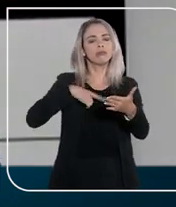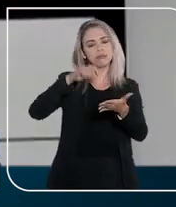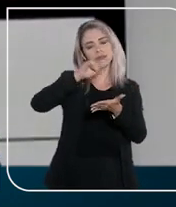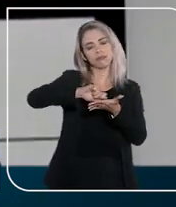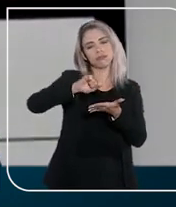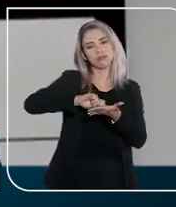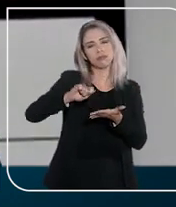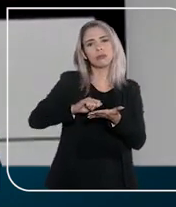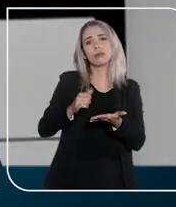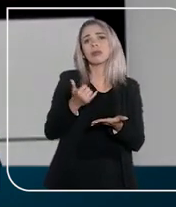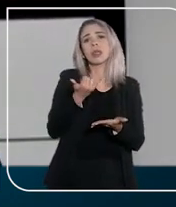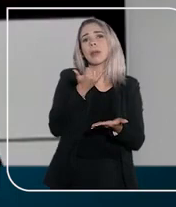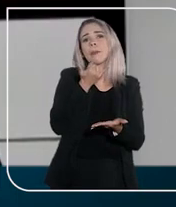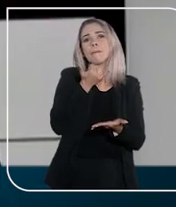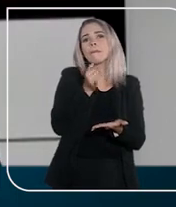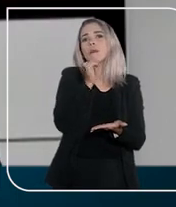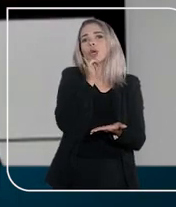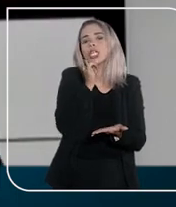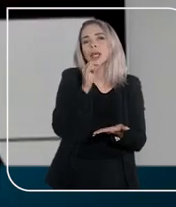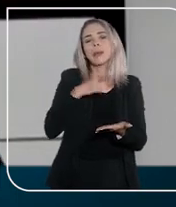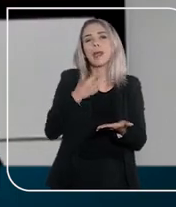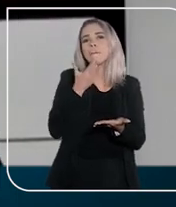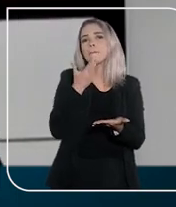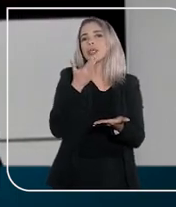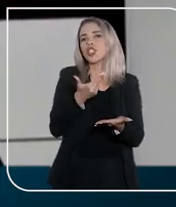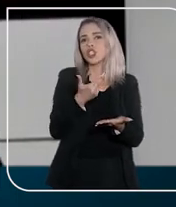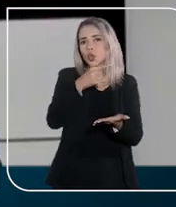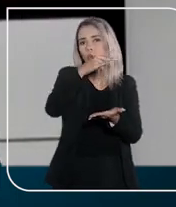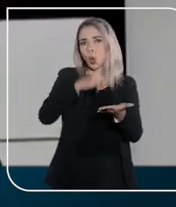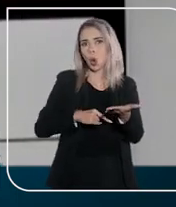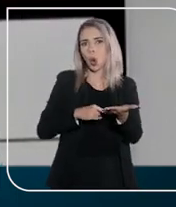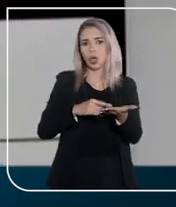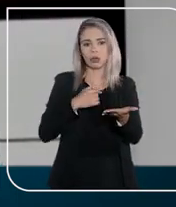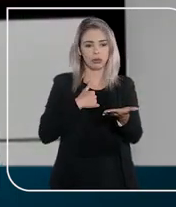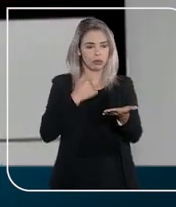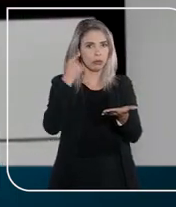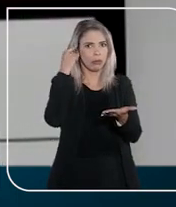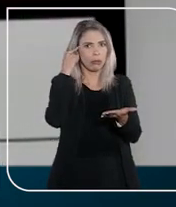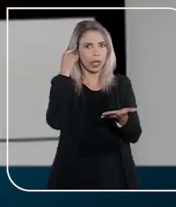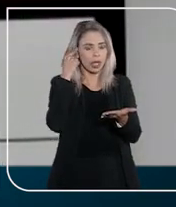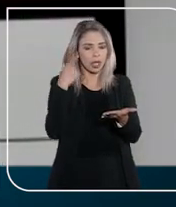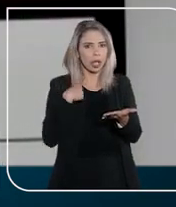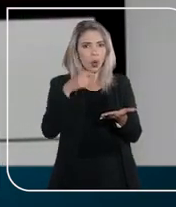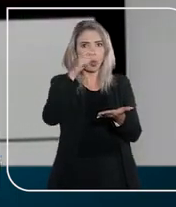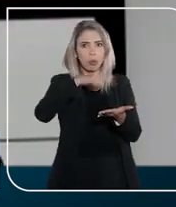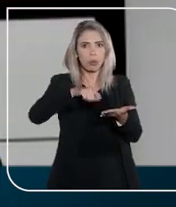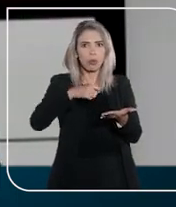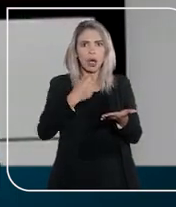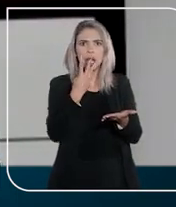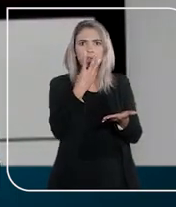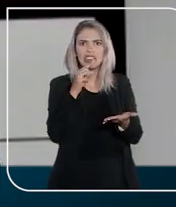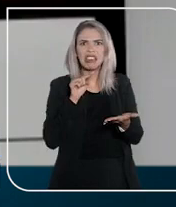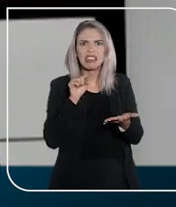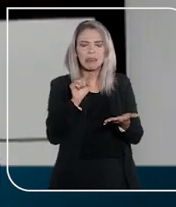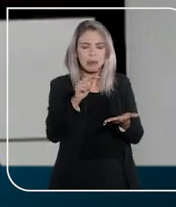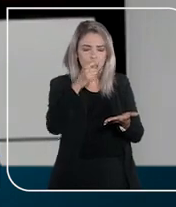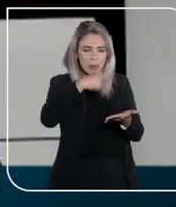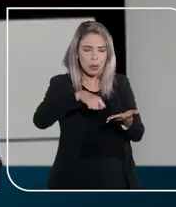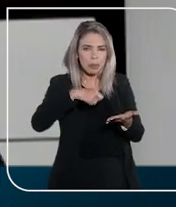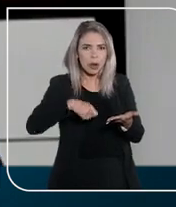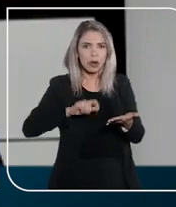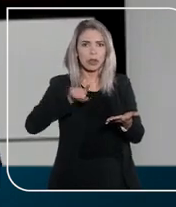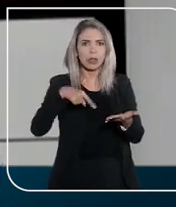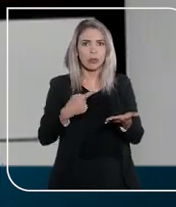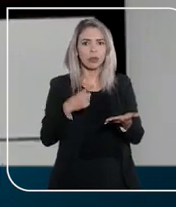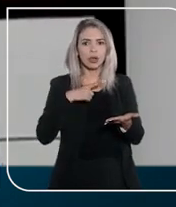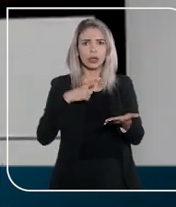petição. Já pensou se eu tenho que corrigir 3.000 provas dissertativas para ao final do concurso dar